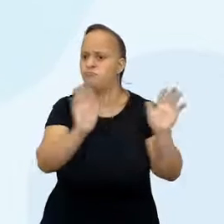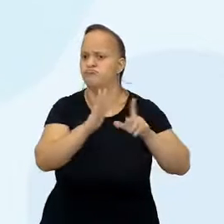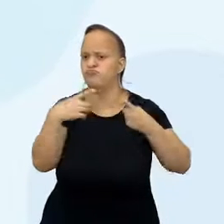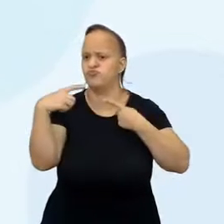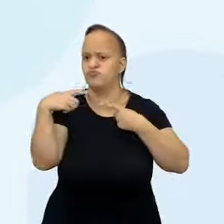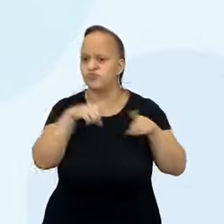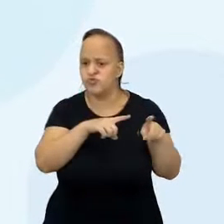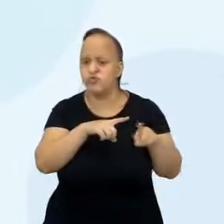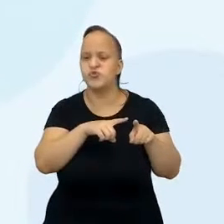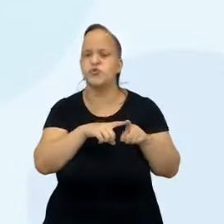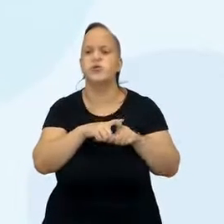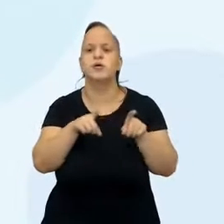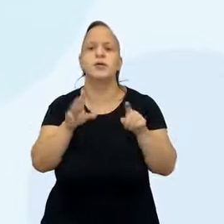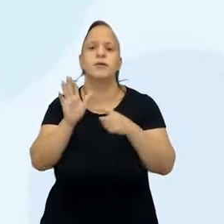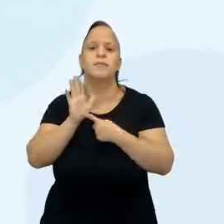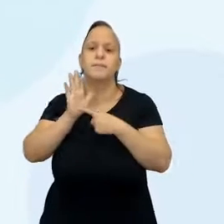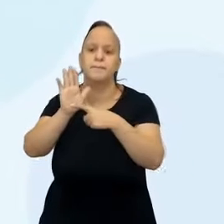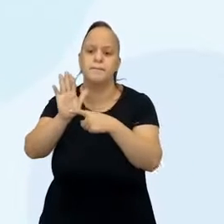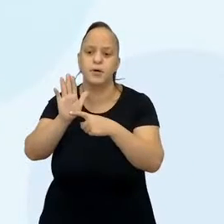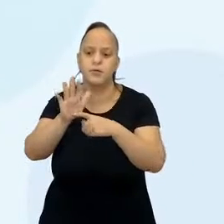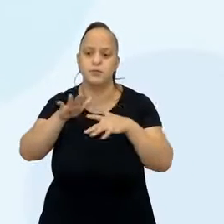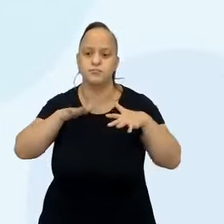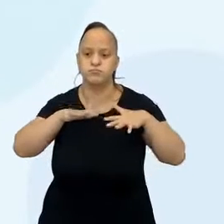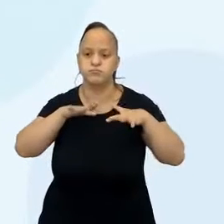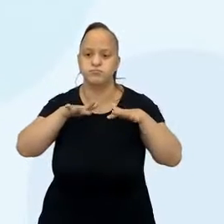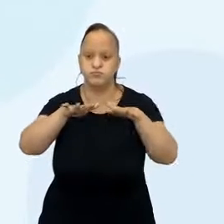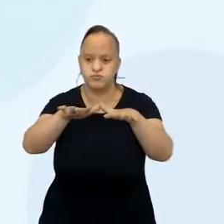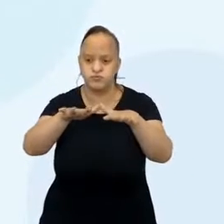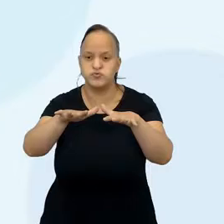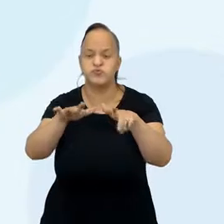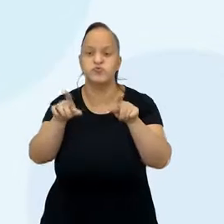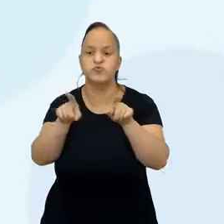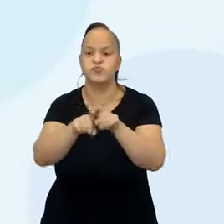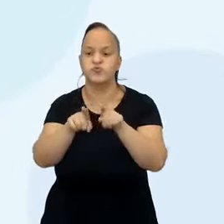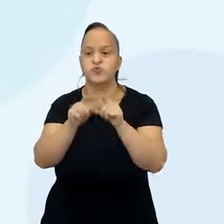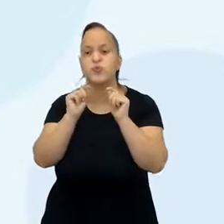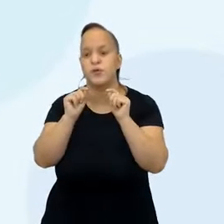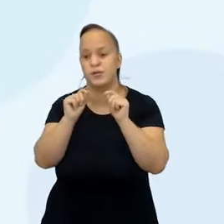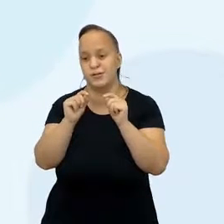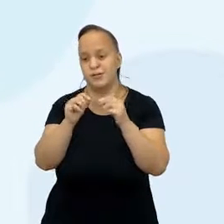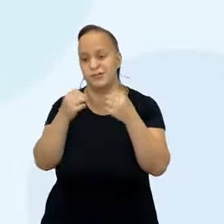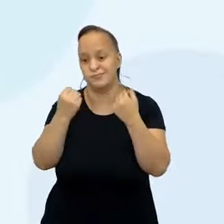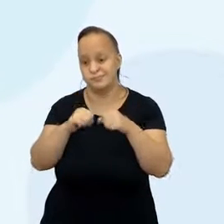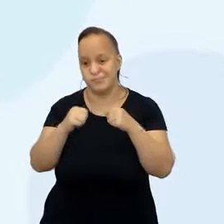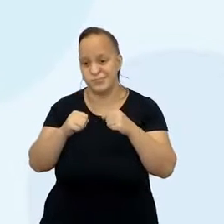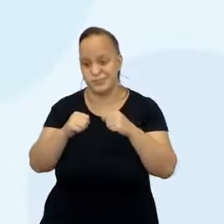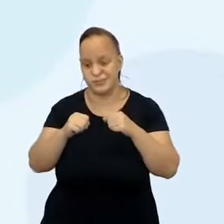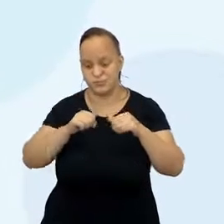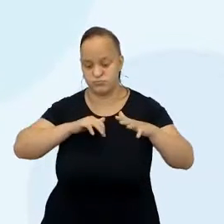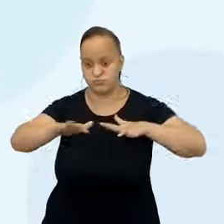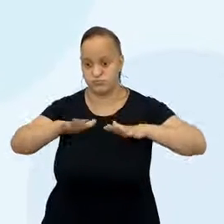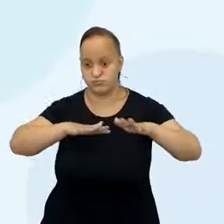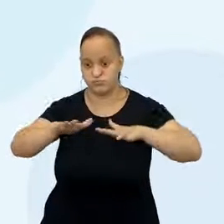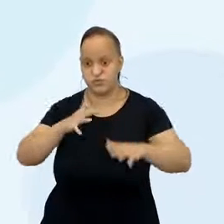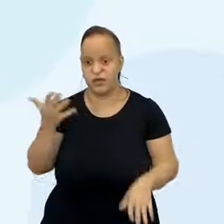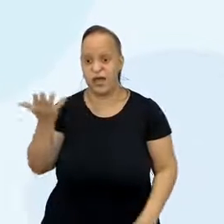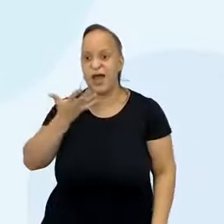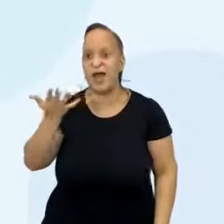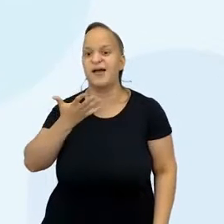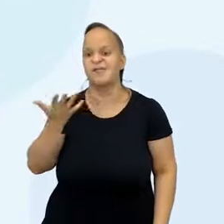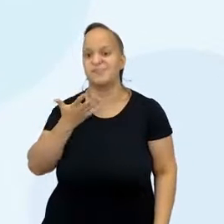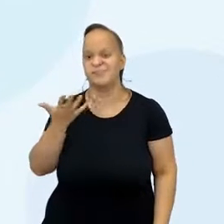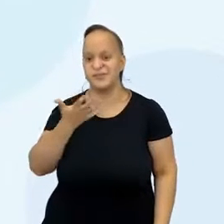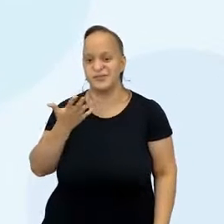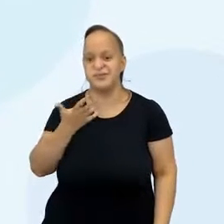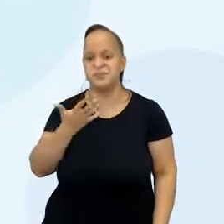caracterizada por movimentos que requerem habilidades engenhosas, movimentos ágeis e substanciais. Aí a gente pode